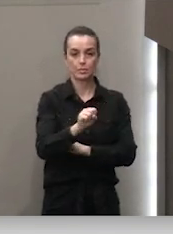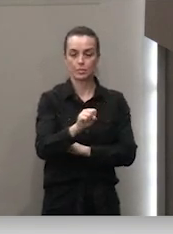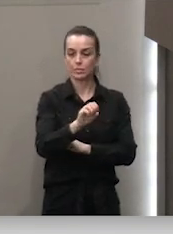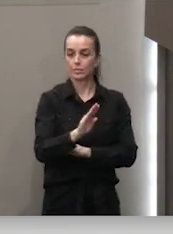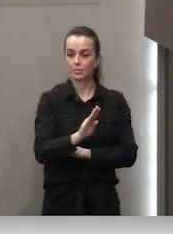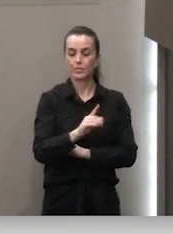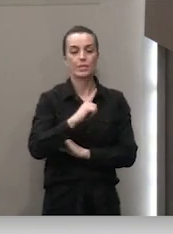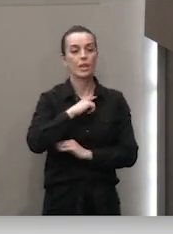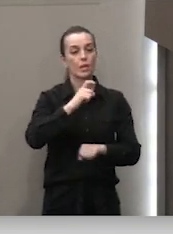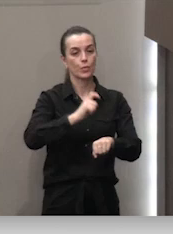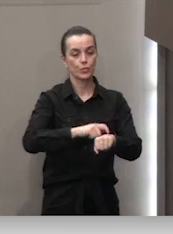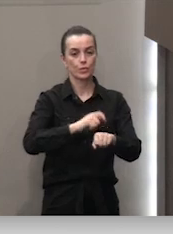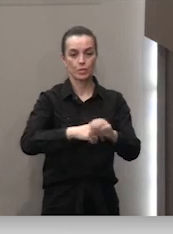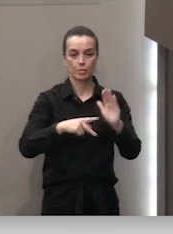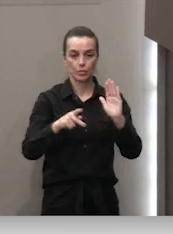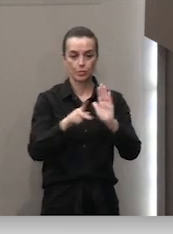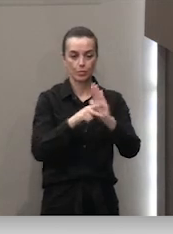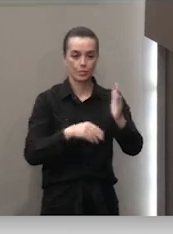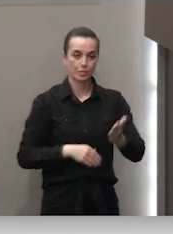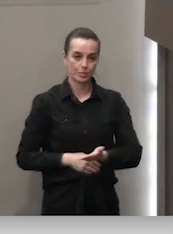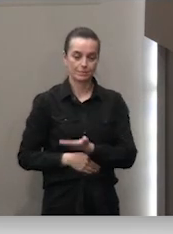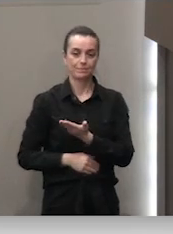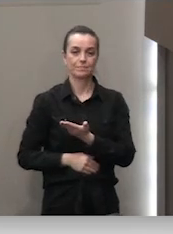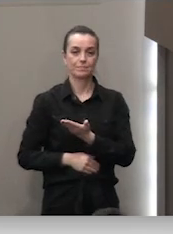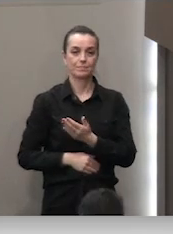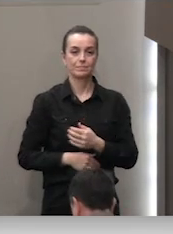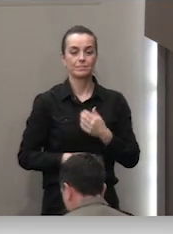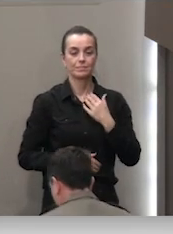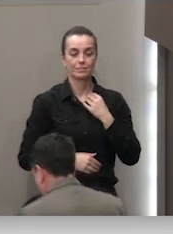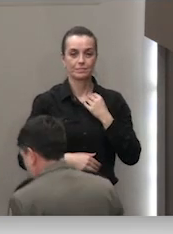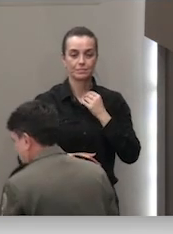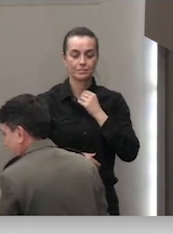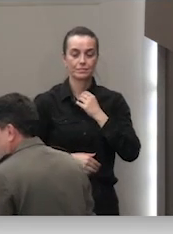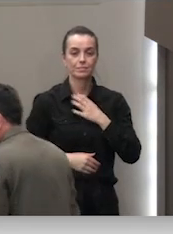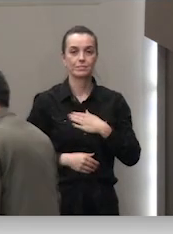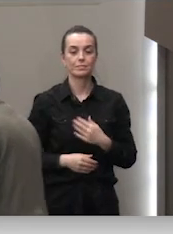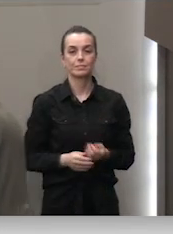sua fala na tribuna dessa casa.